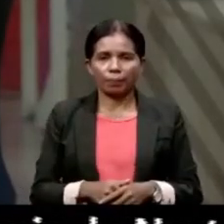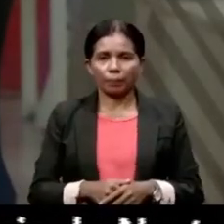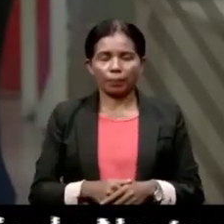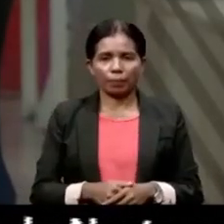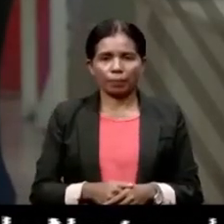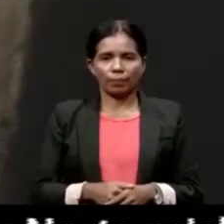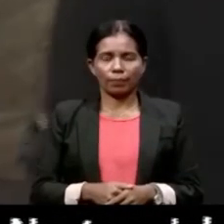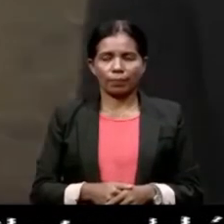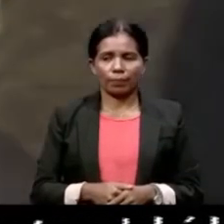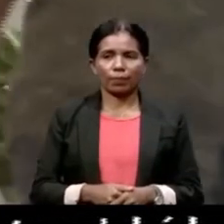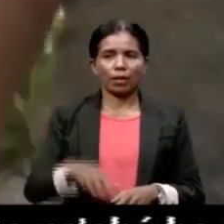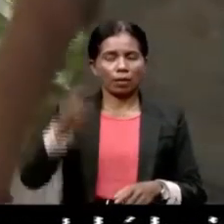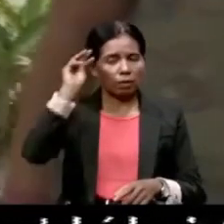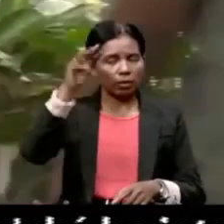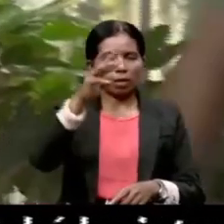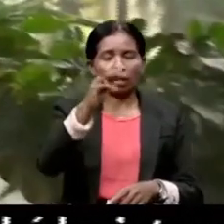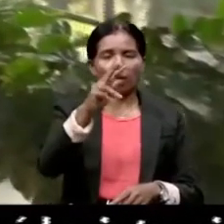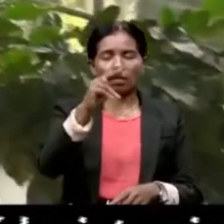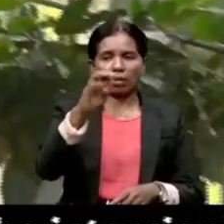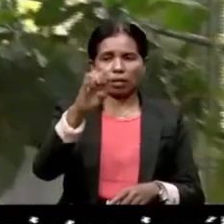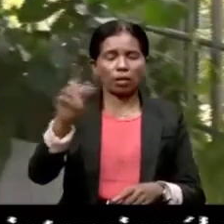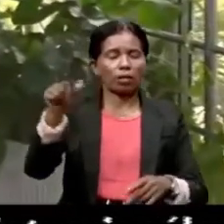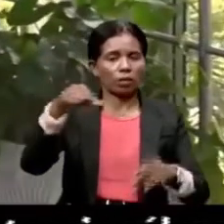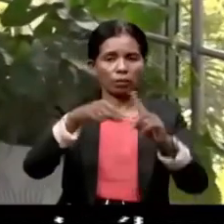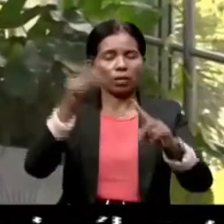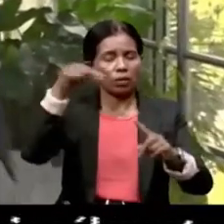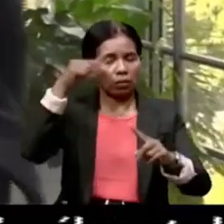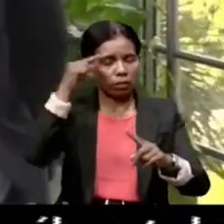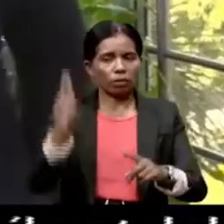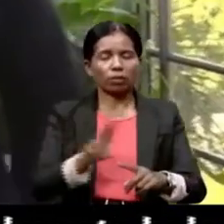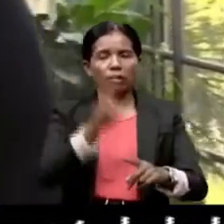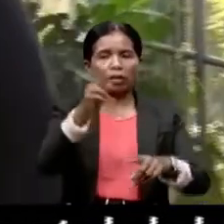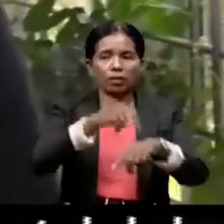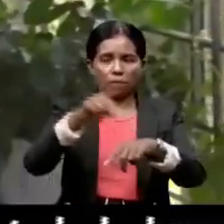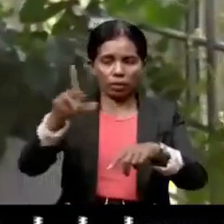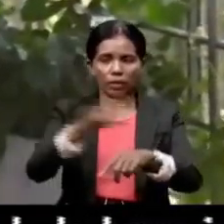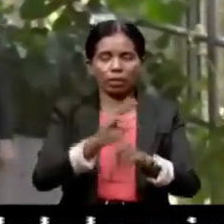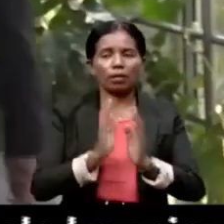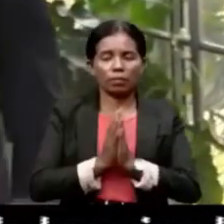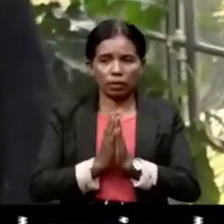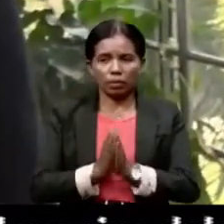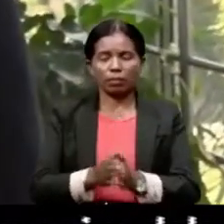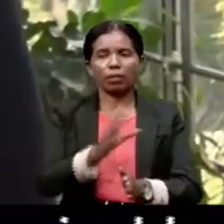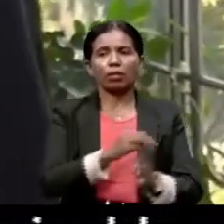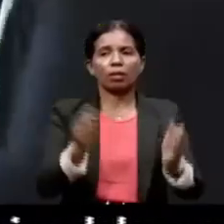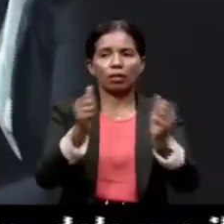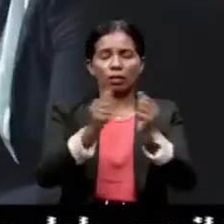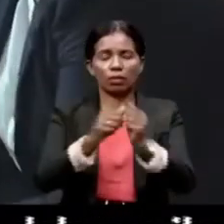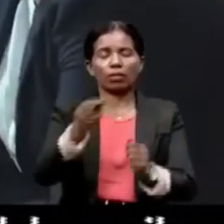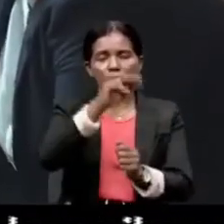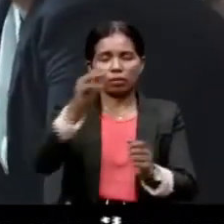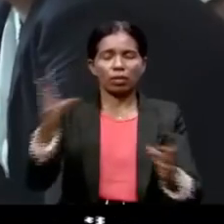Apia ministra strir unidal democr mianmar deleg